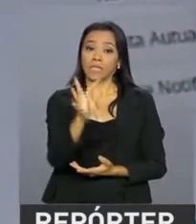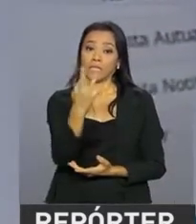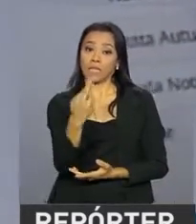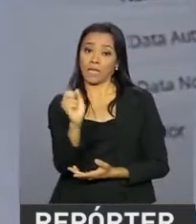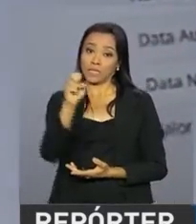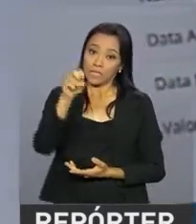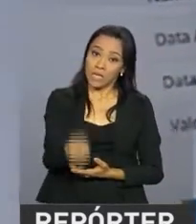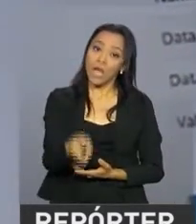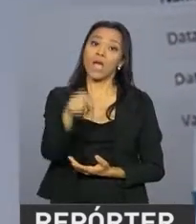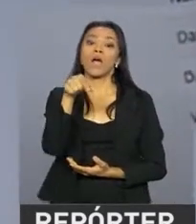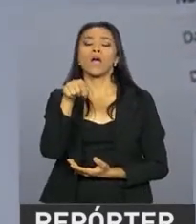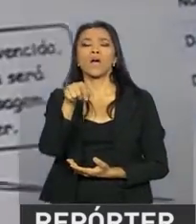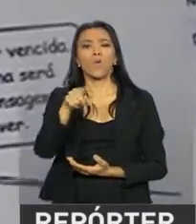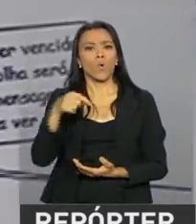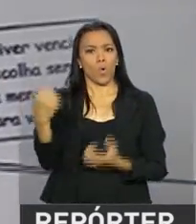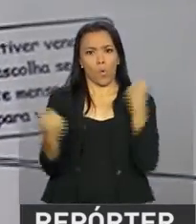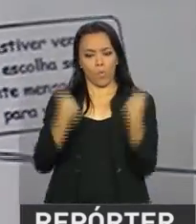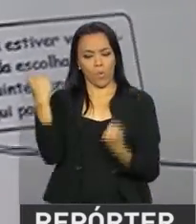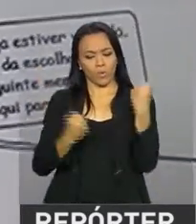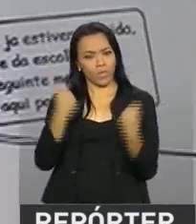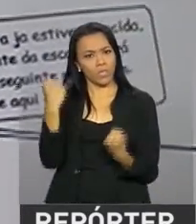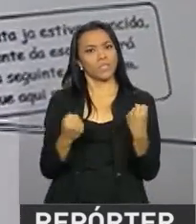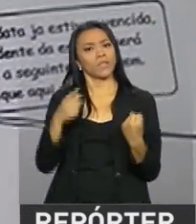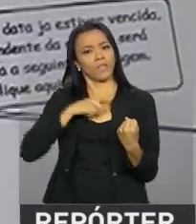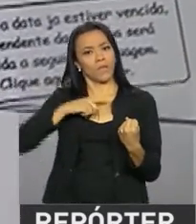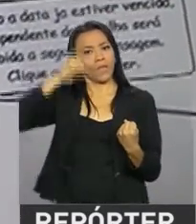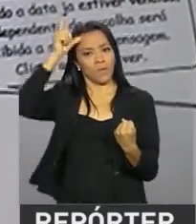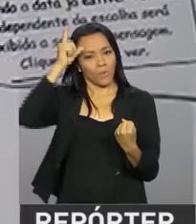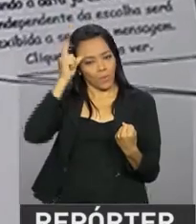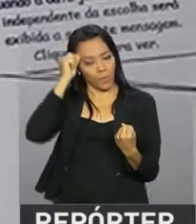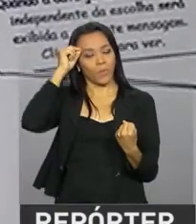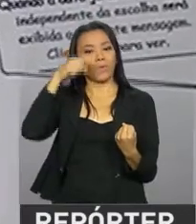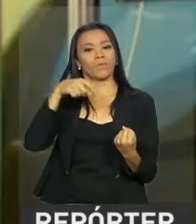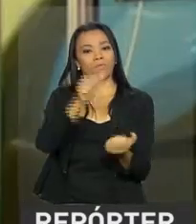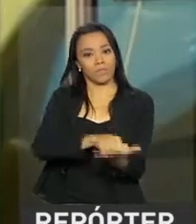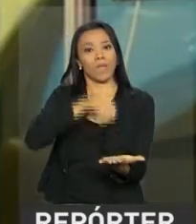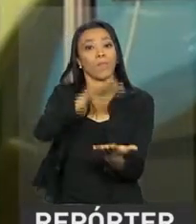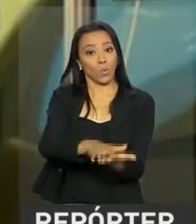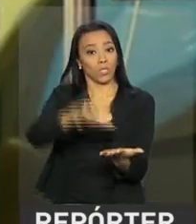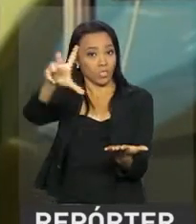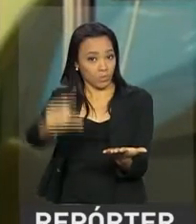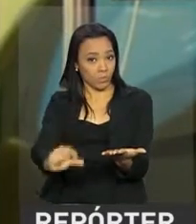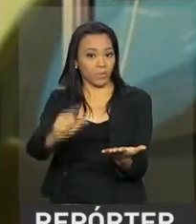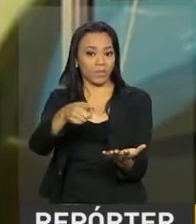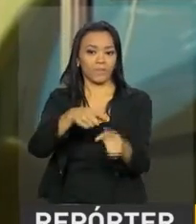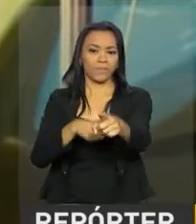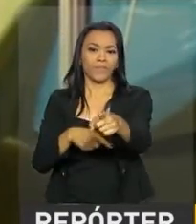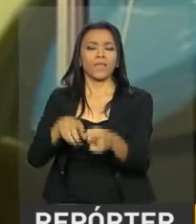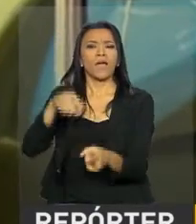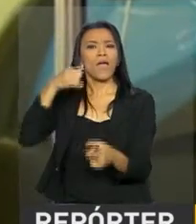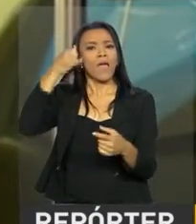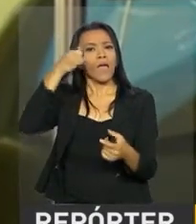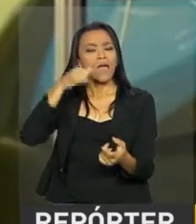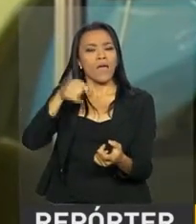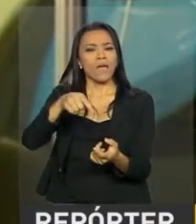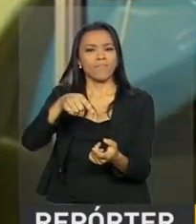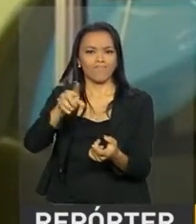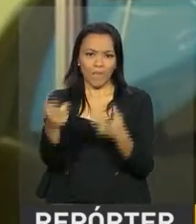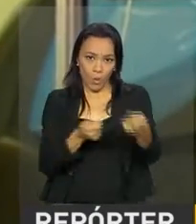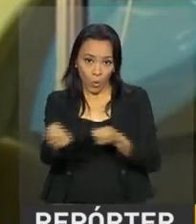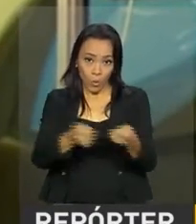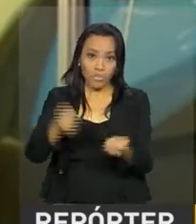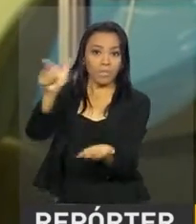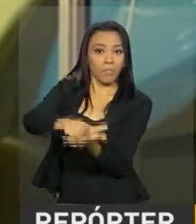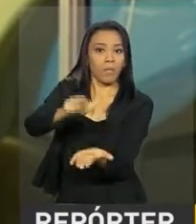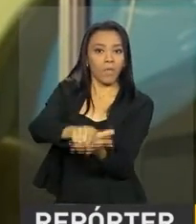processo e o motorista também tem alívio financeiro na penalidade. A não emissão de papel, não tendo controle